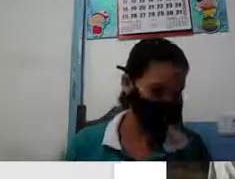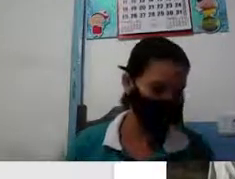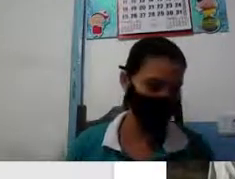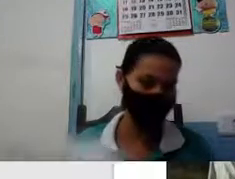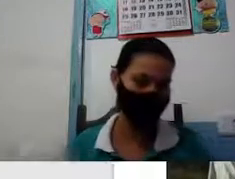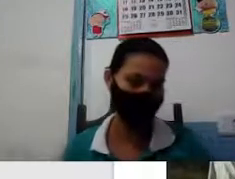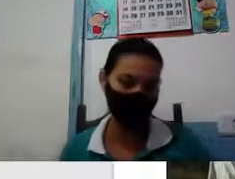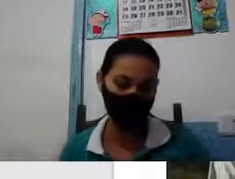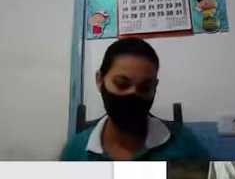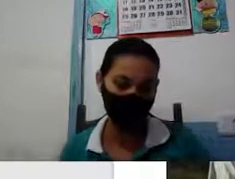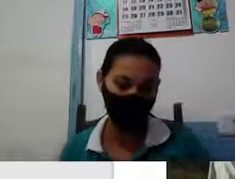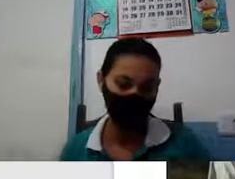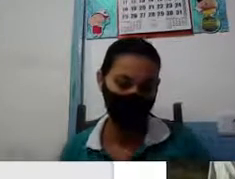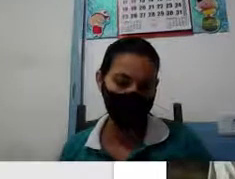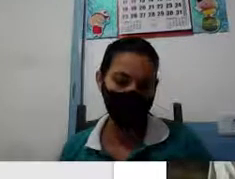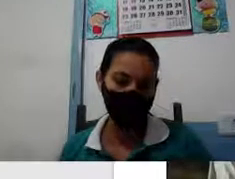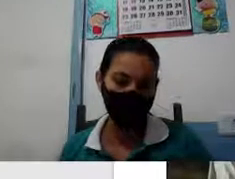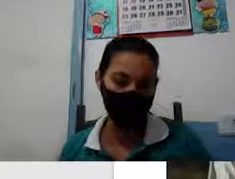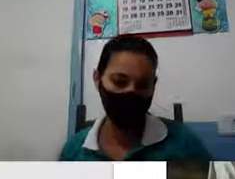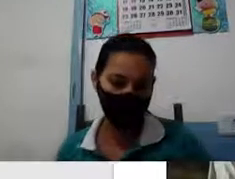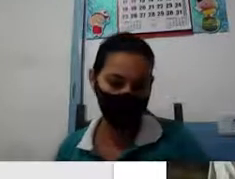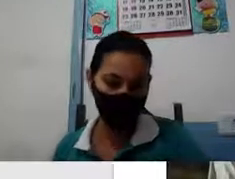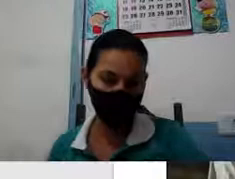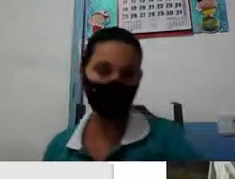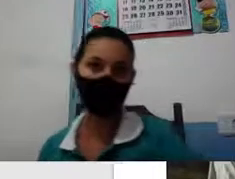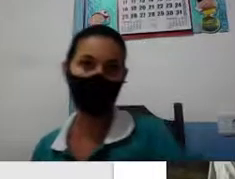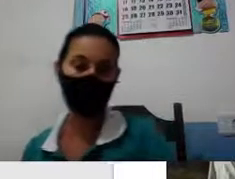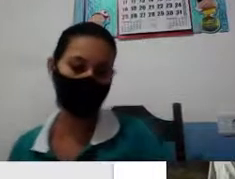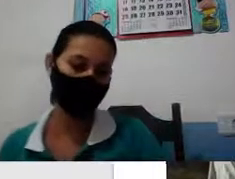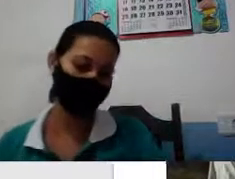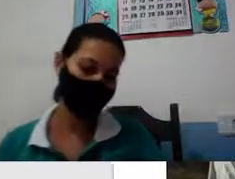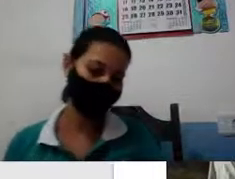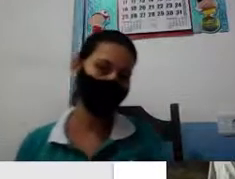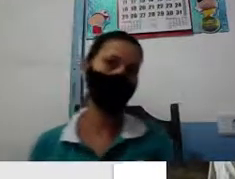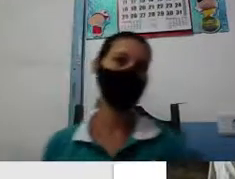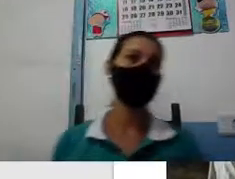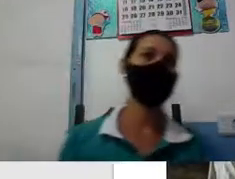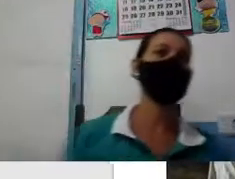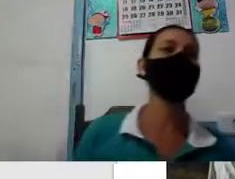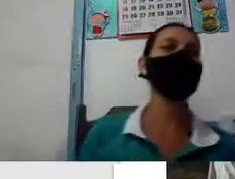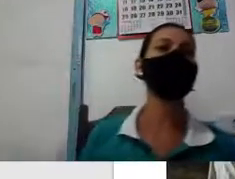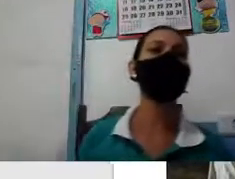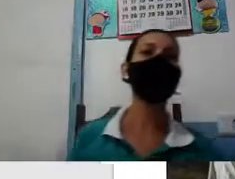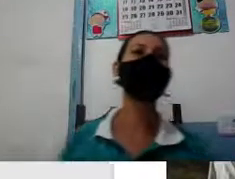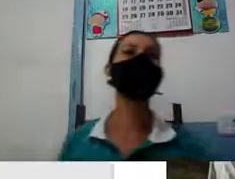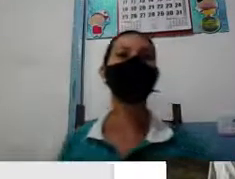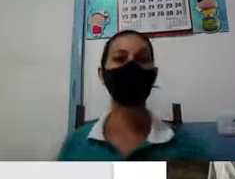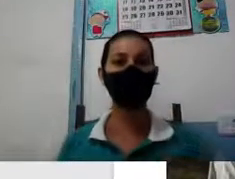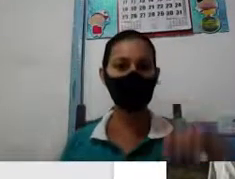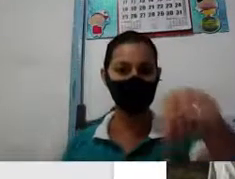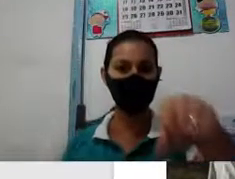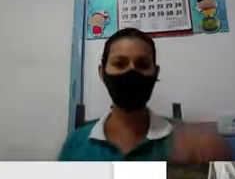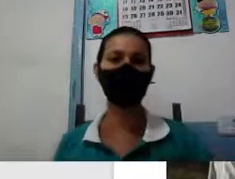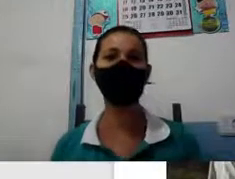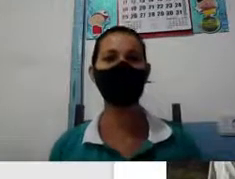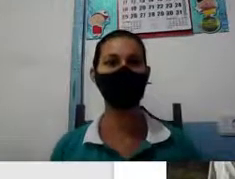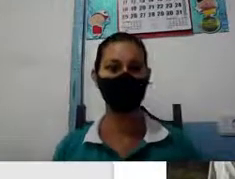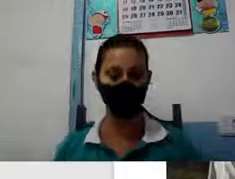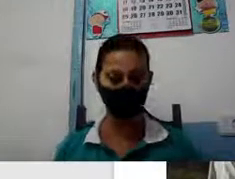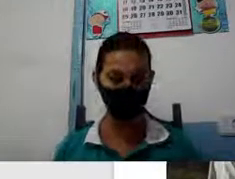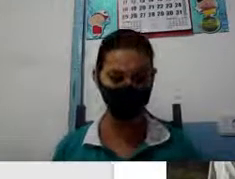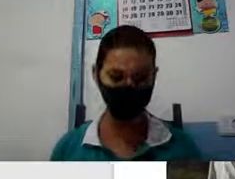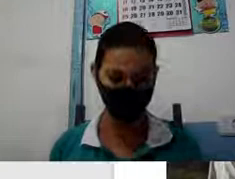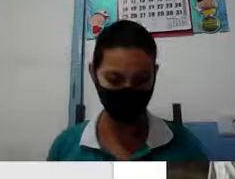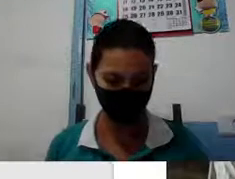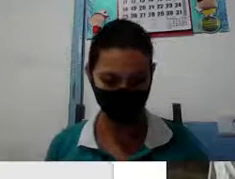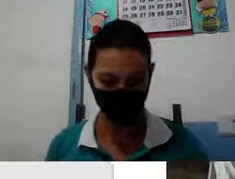Linguagem barroca. Lê pra mim aí, linguagem barroca, Thiago. Vou pedir pra você ler um pouquinho alto pra sair o som aqui,